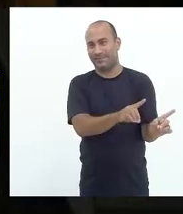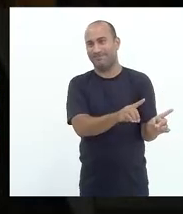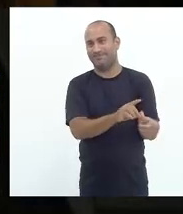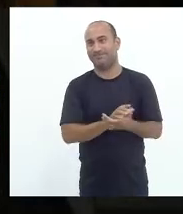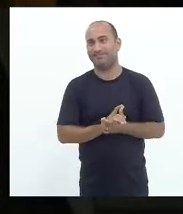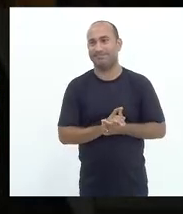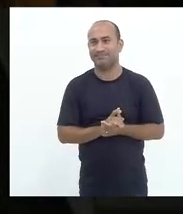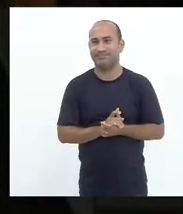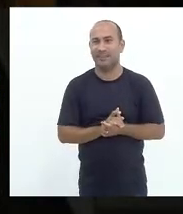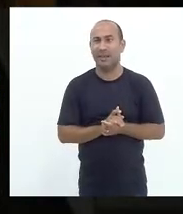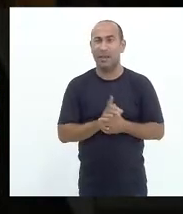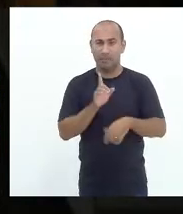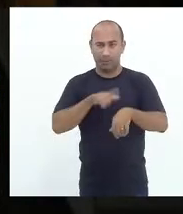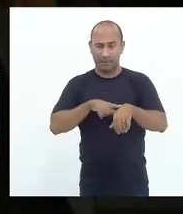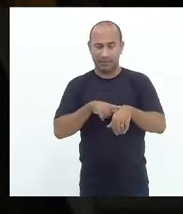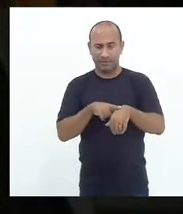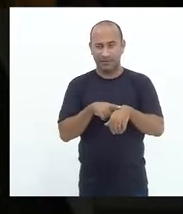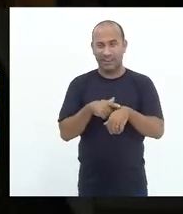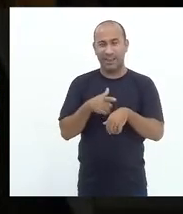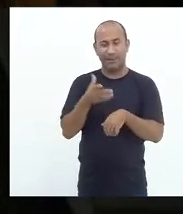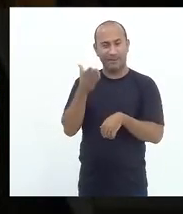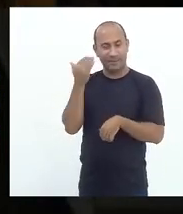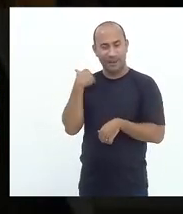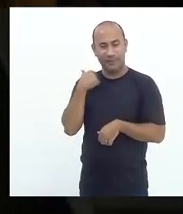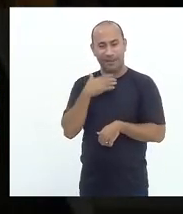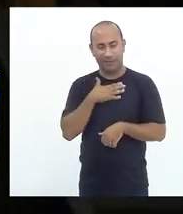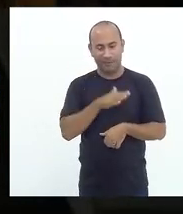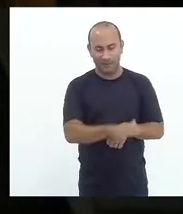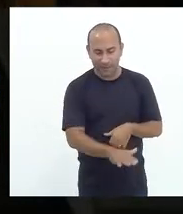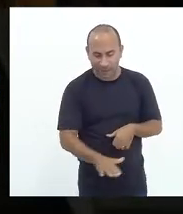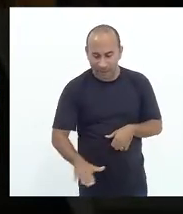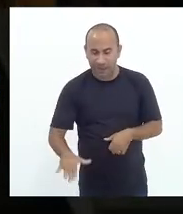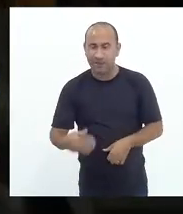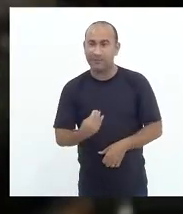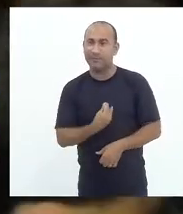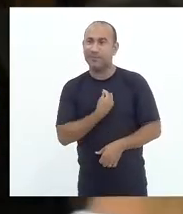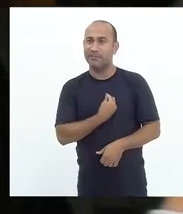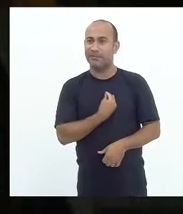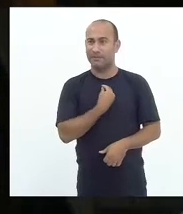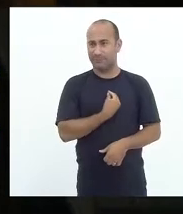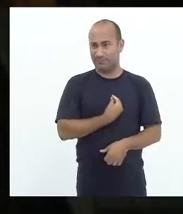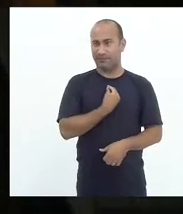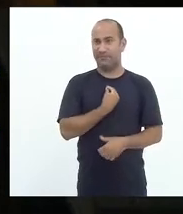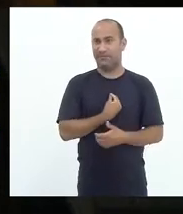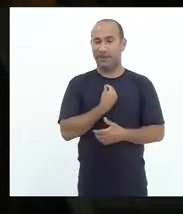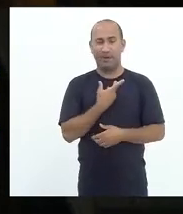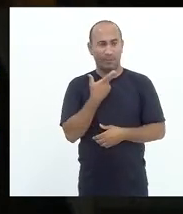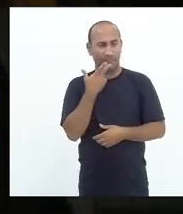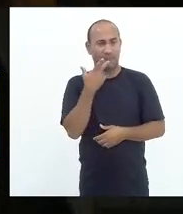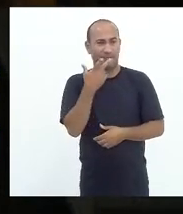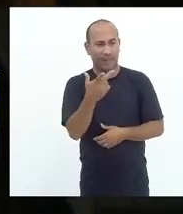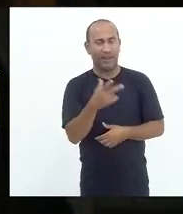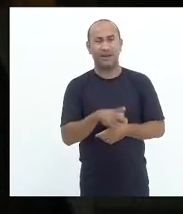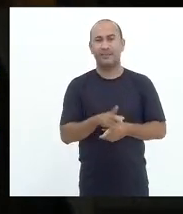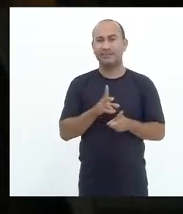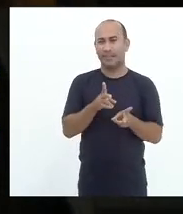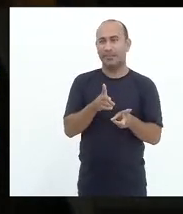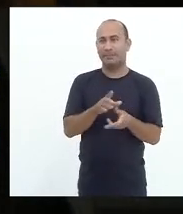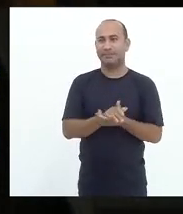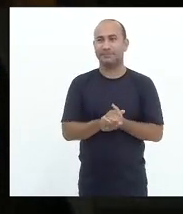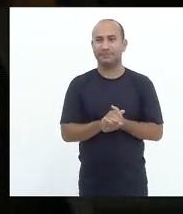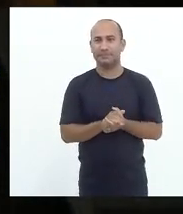Eu, quando fui menino, convivi com um ditado popular. Como é que era? Dizia